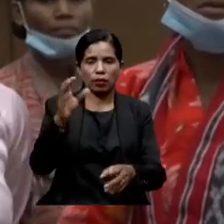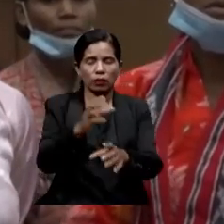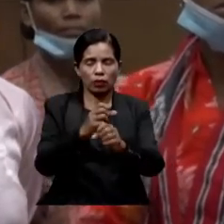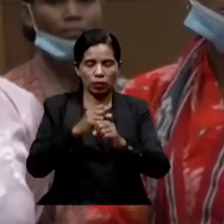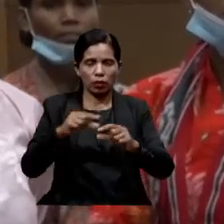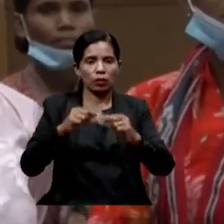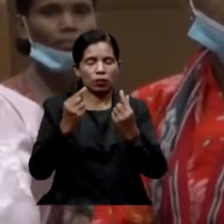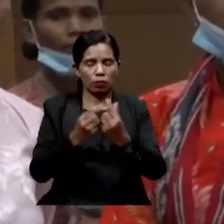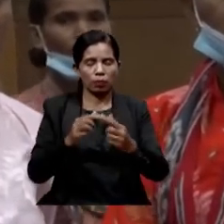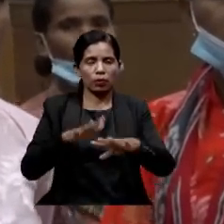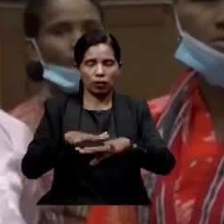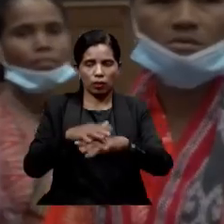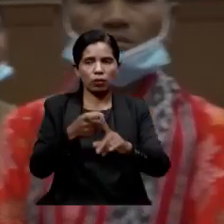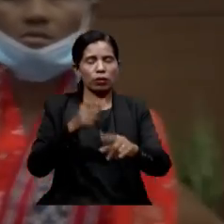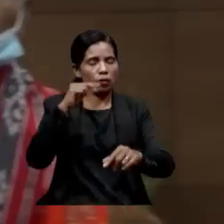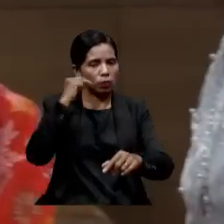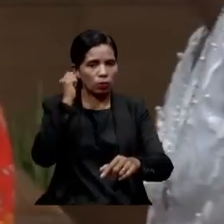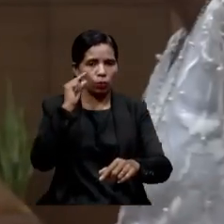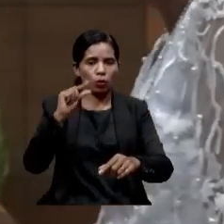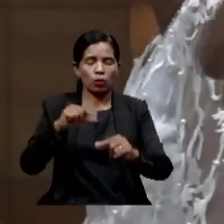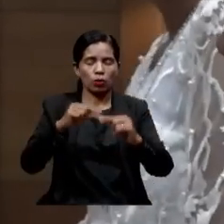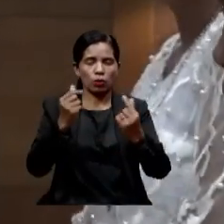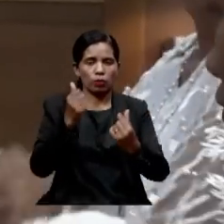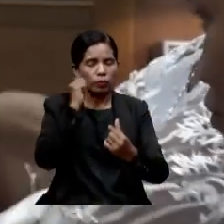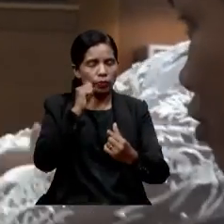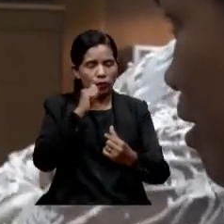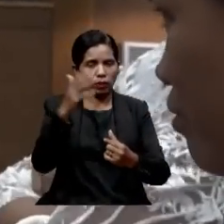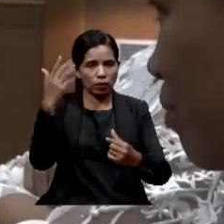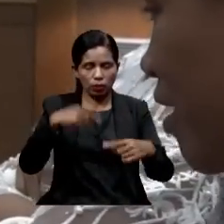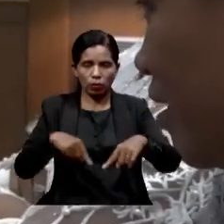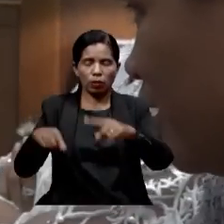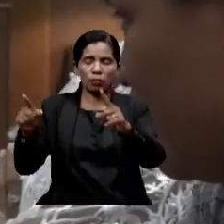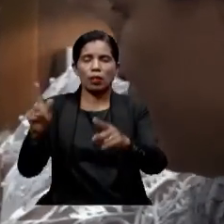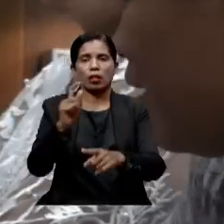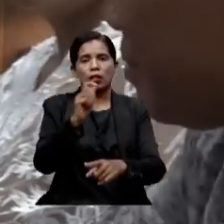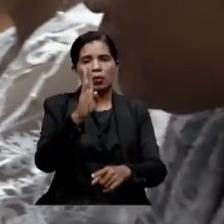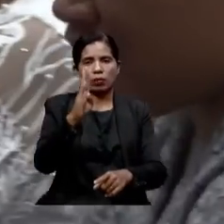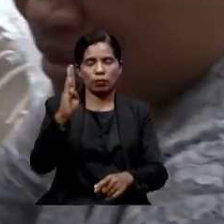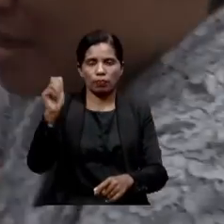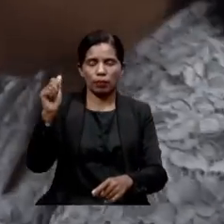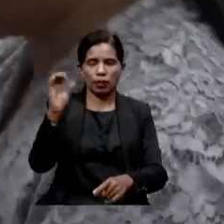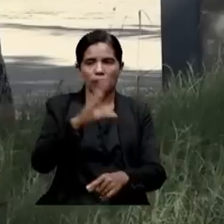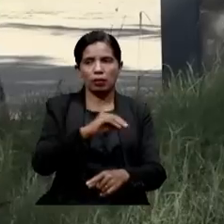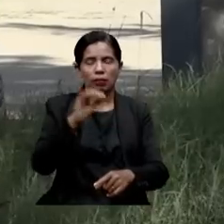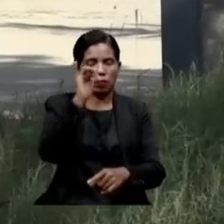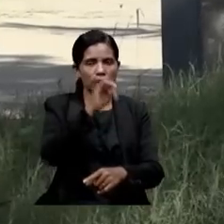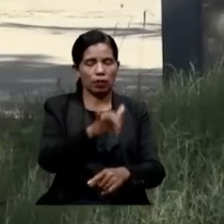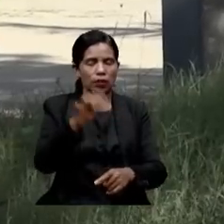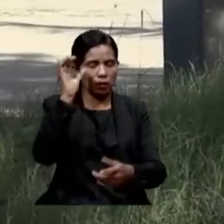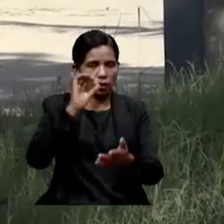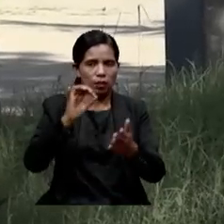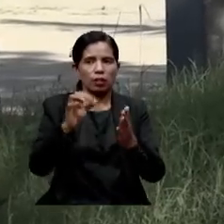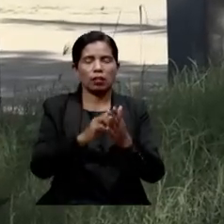Feta Potencial Rai Ua, atulori bahalo promoção e a Expo Dumbai, mebe tais hirakne, rai det e edifício